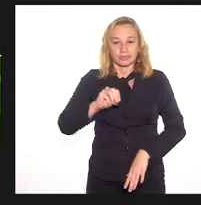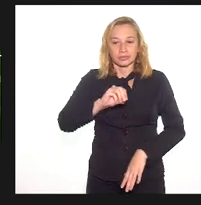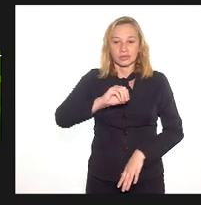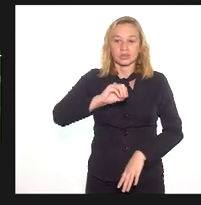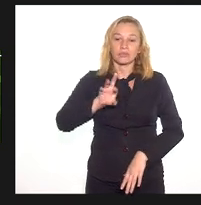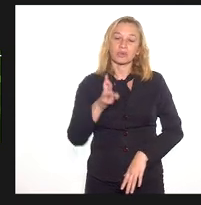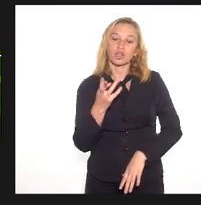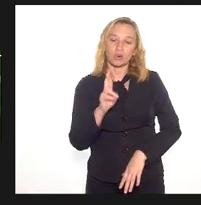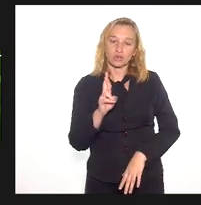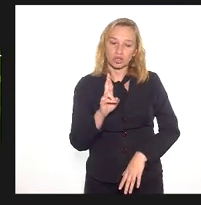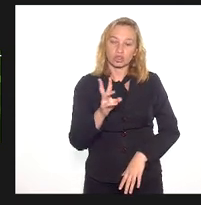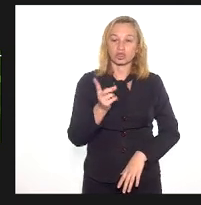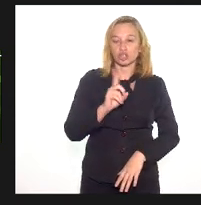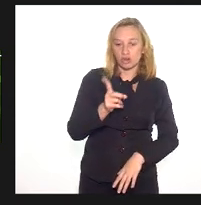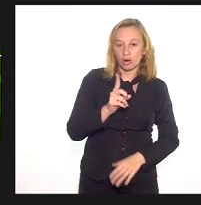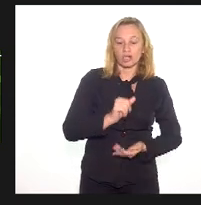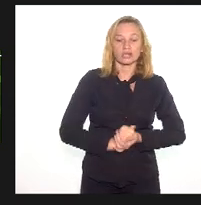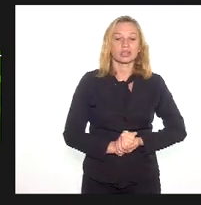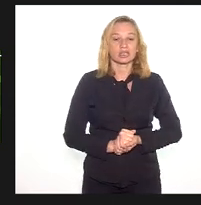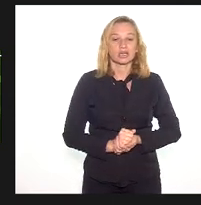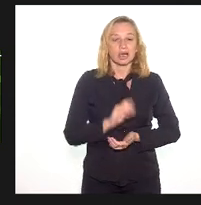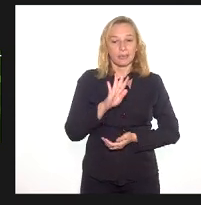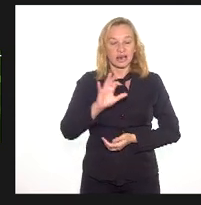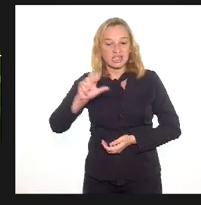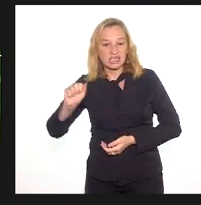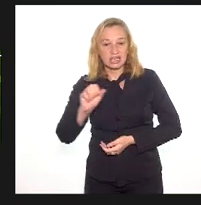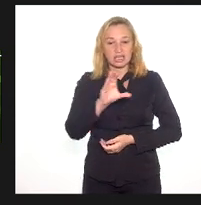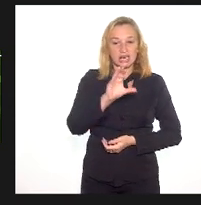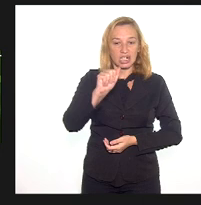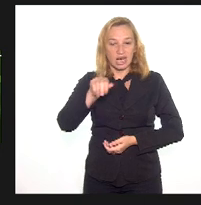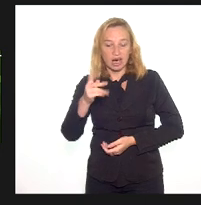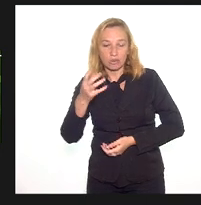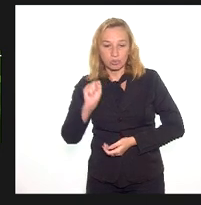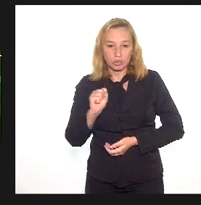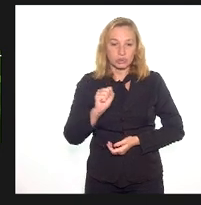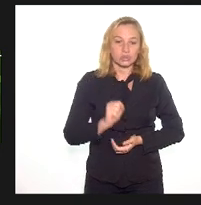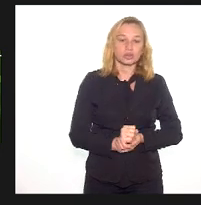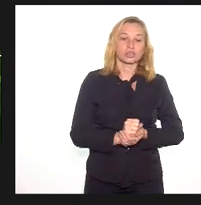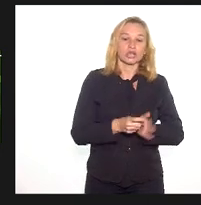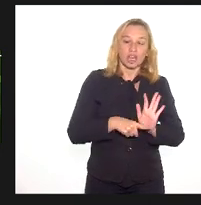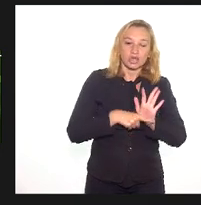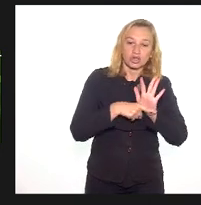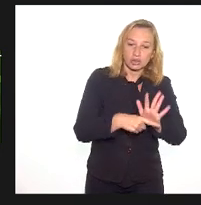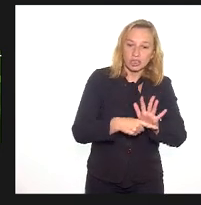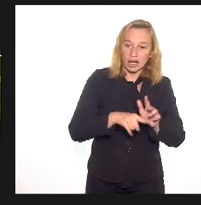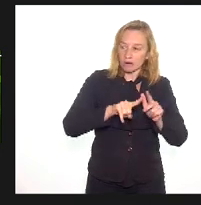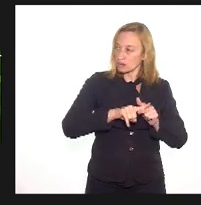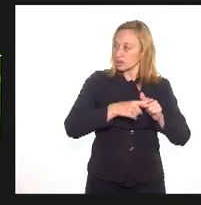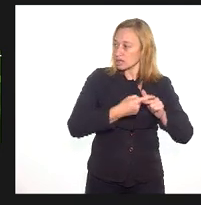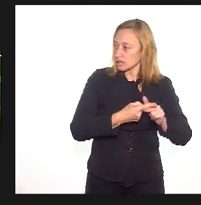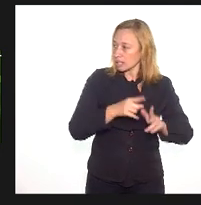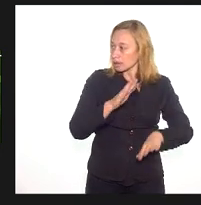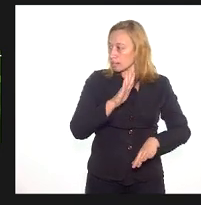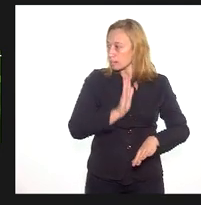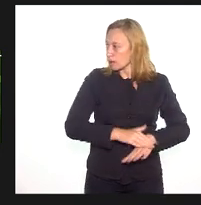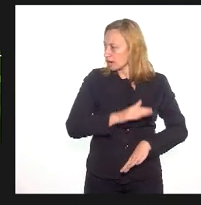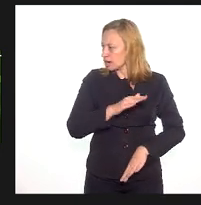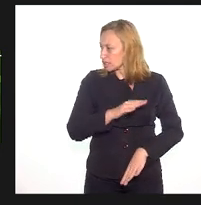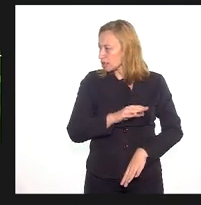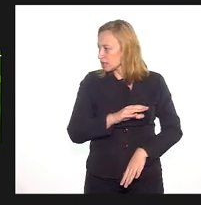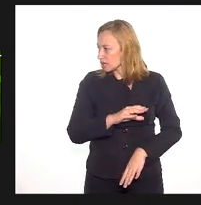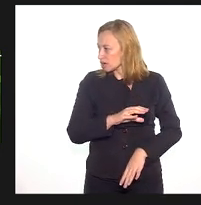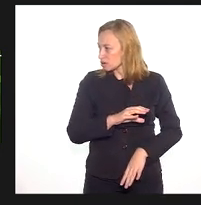de dólares na bacia de Campos, no intuito de revitalizar e complementar com mais de